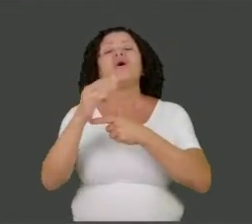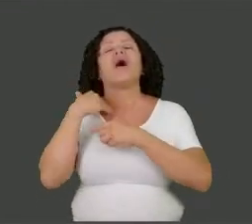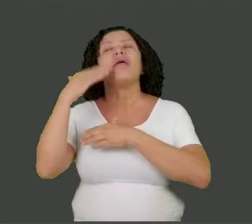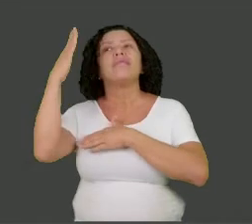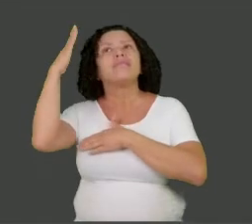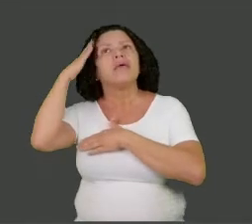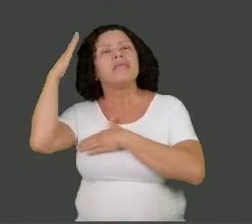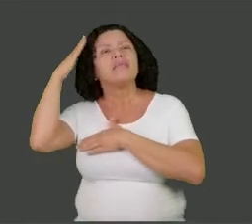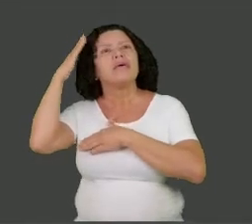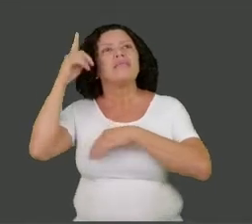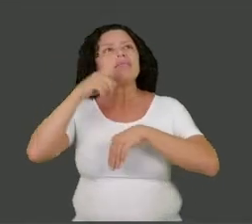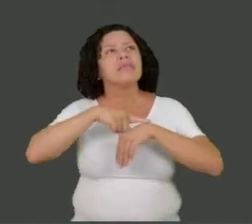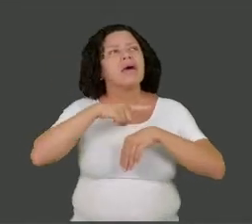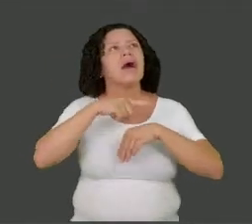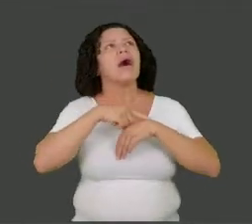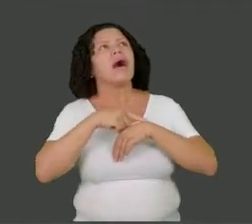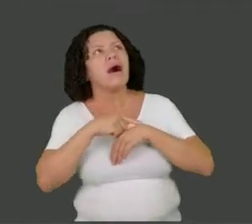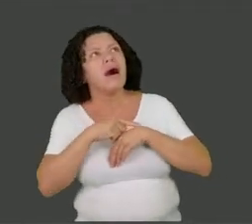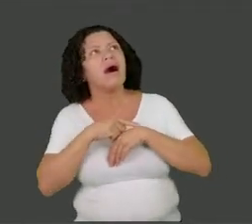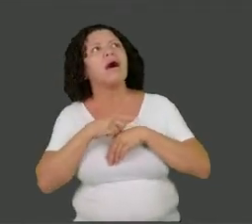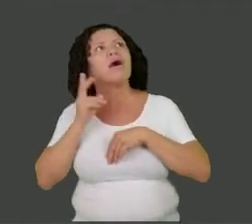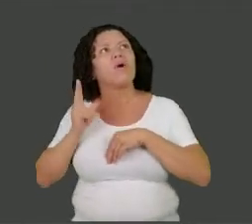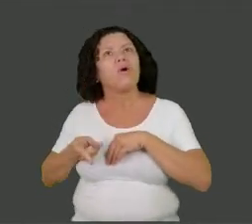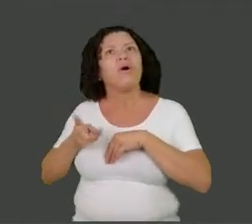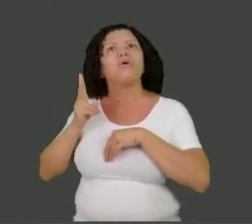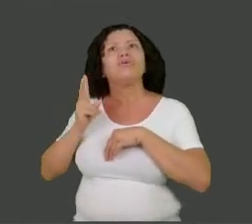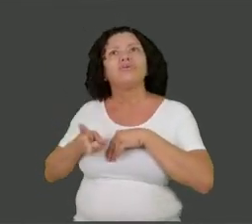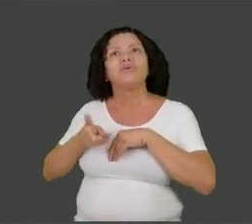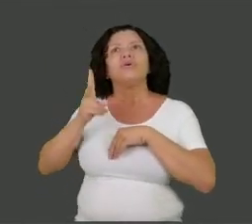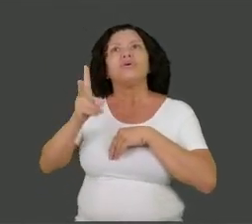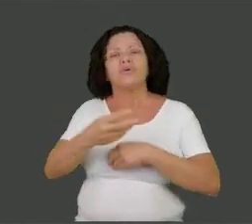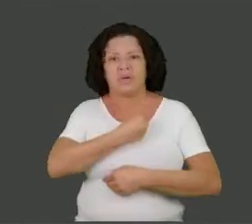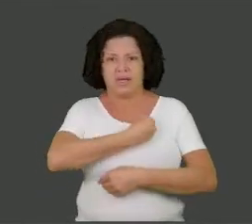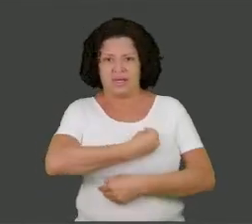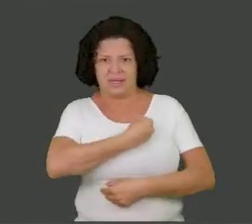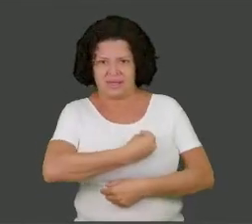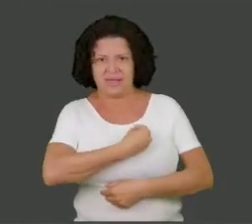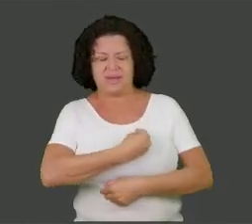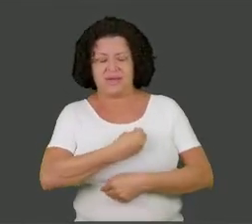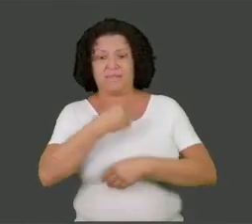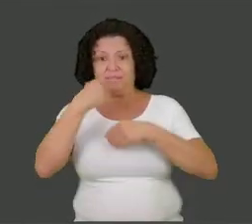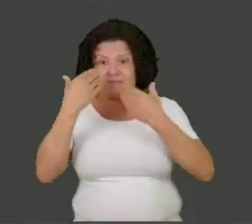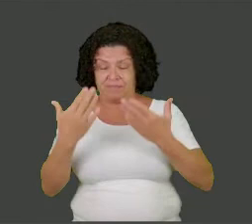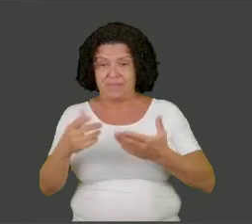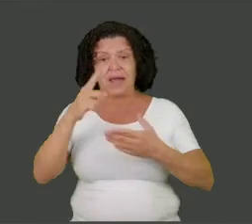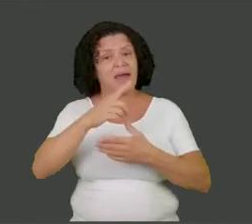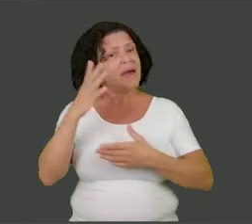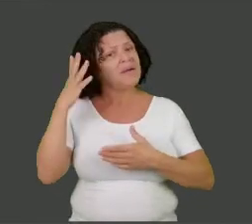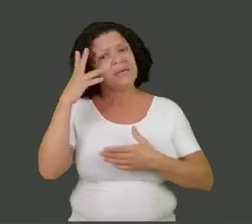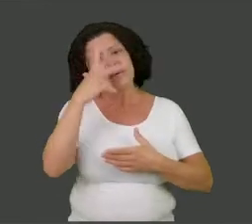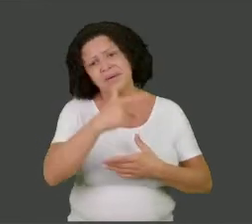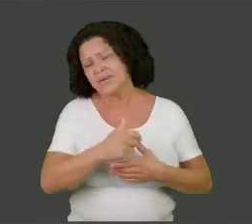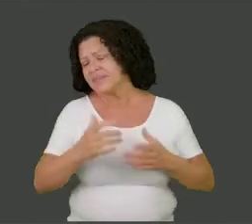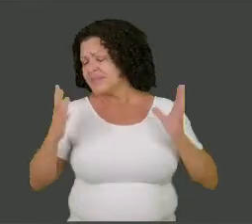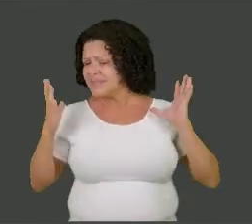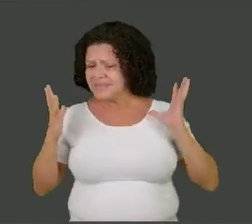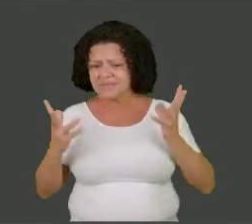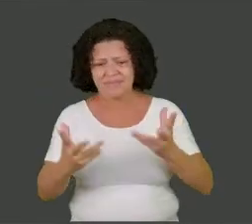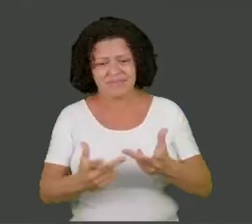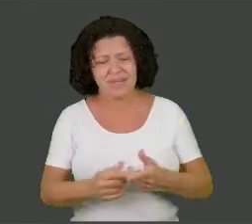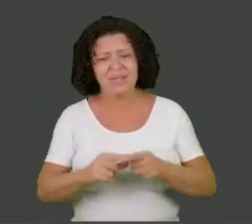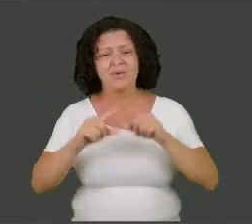a compreender essa continuidade permanente da vida. E isso é maravilhoso